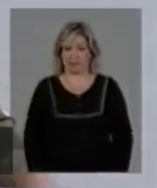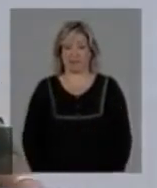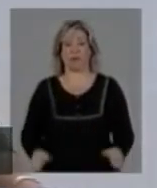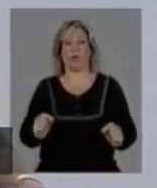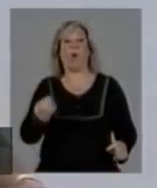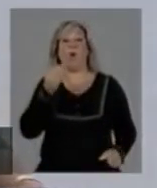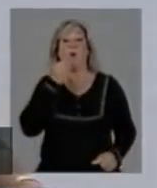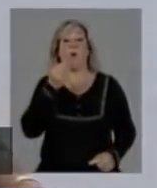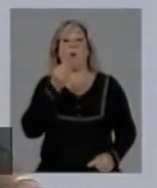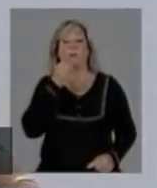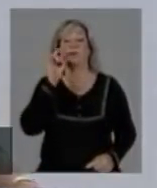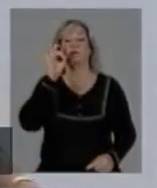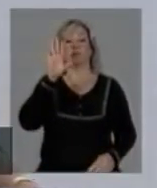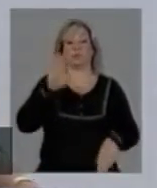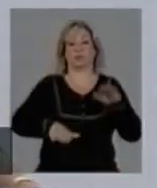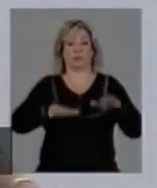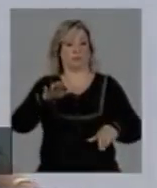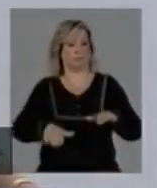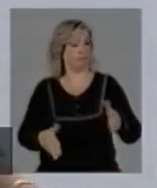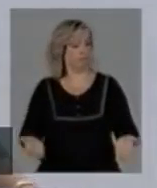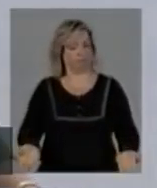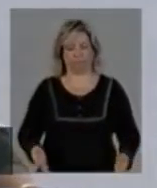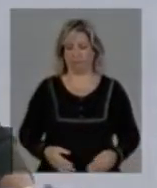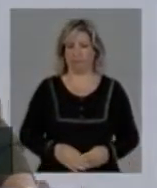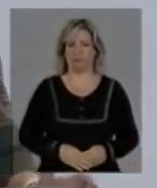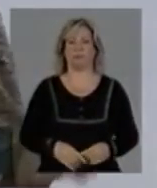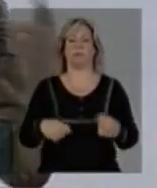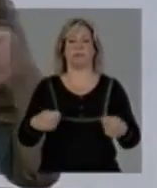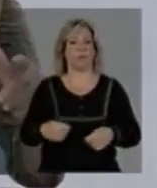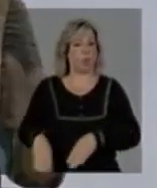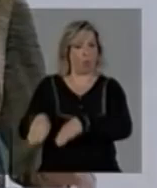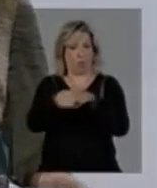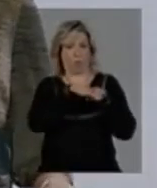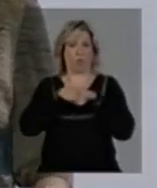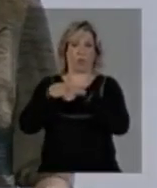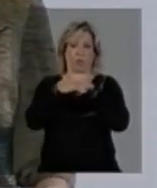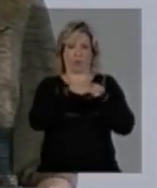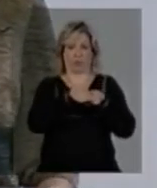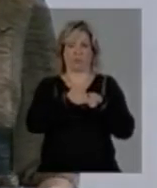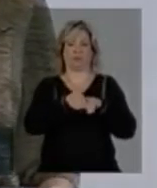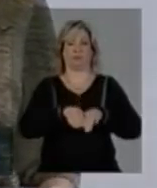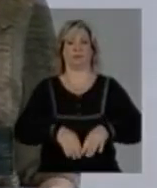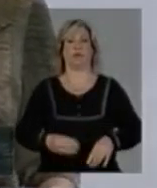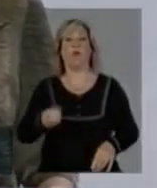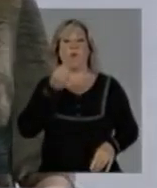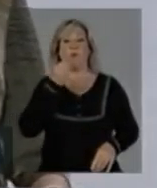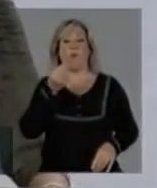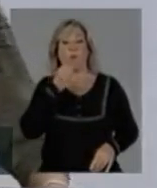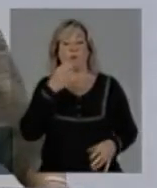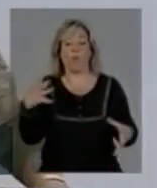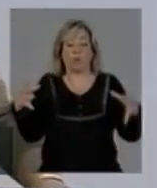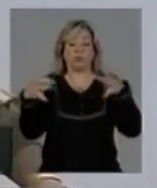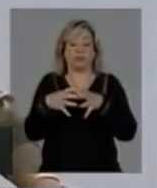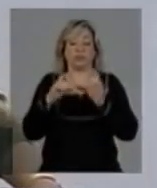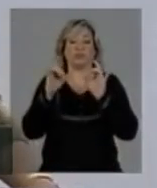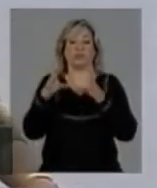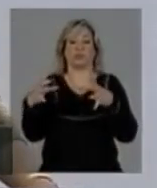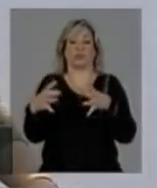um dos brasileiros e de cada uma das brasileiras de ter as mesmas